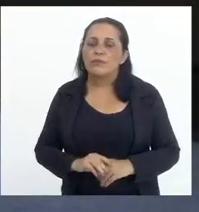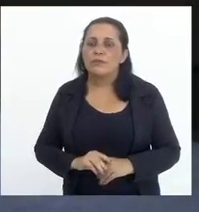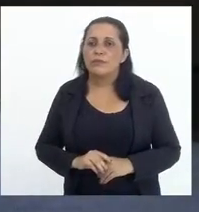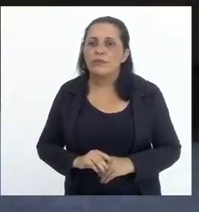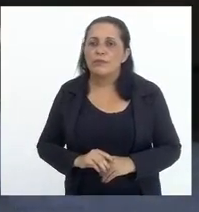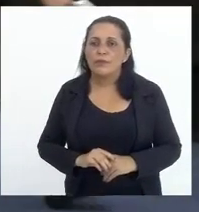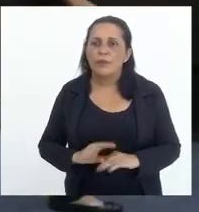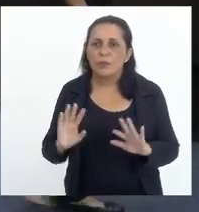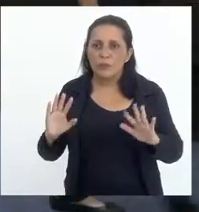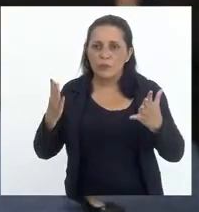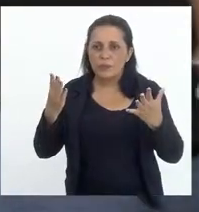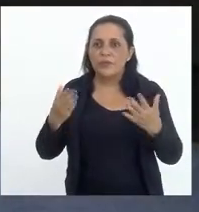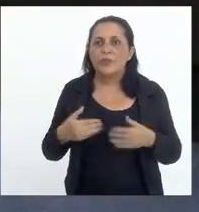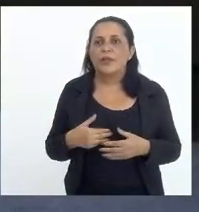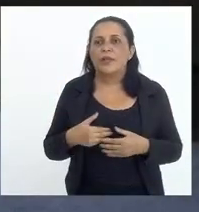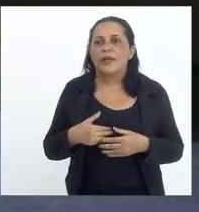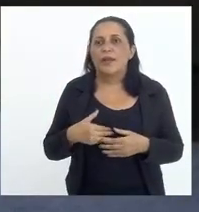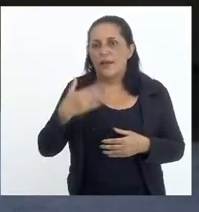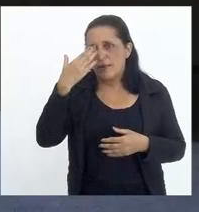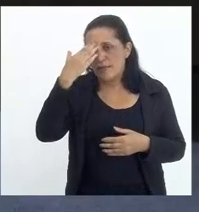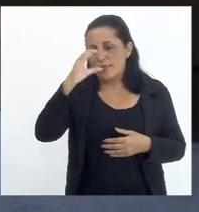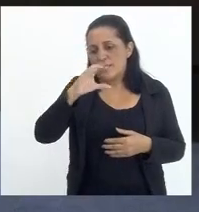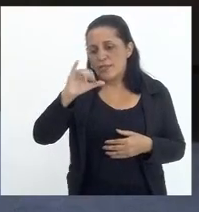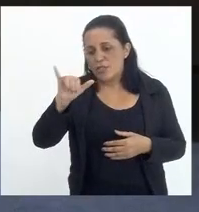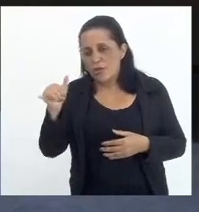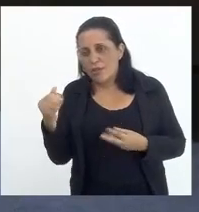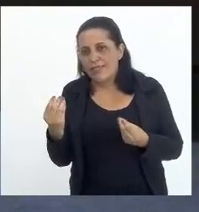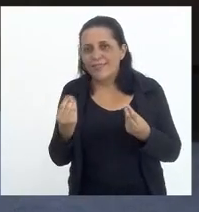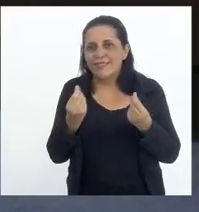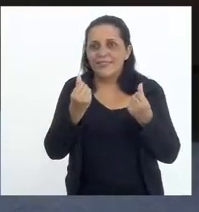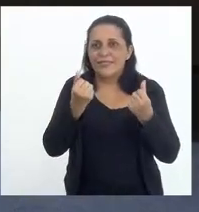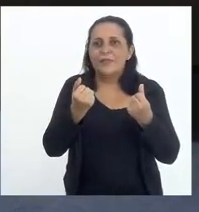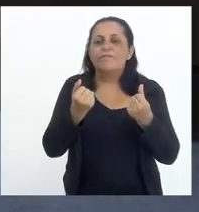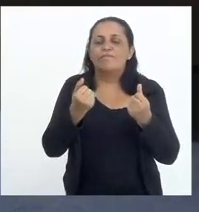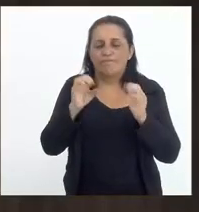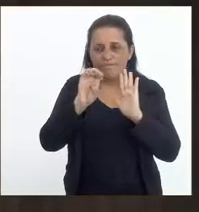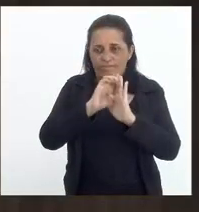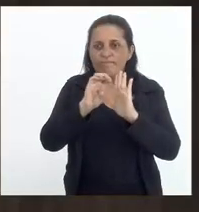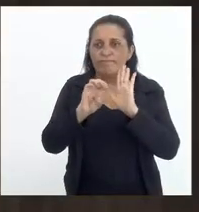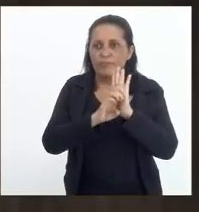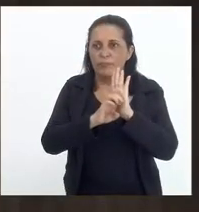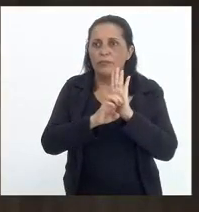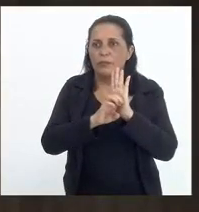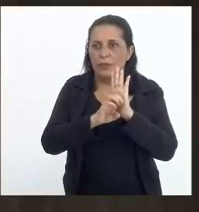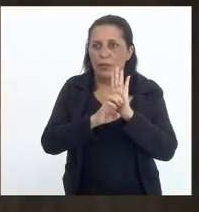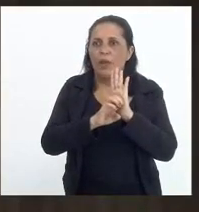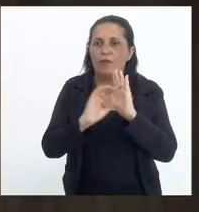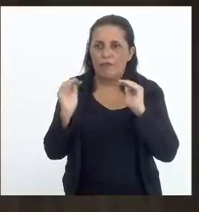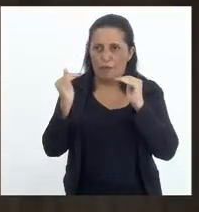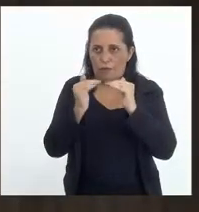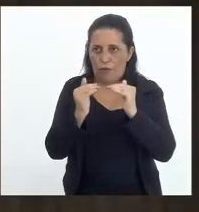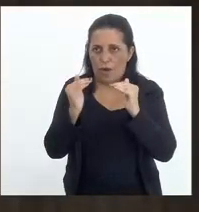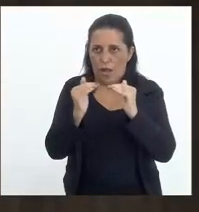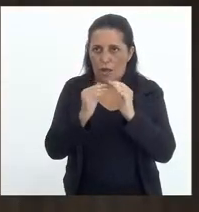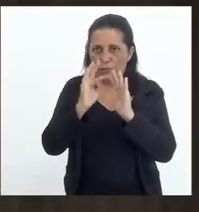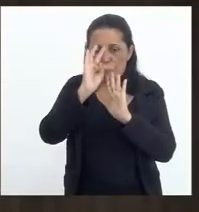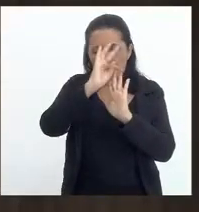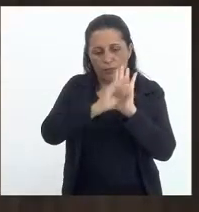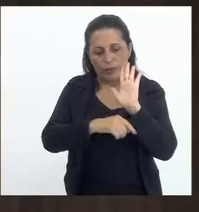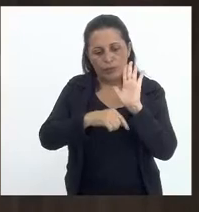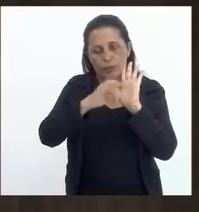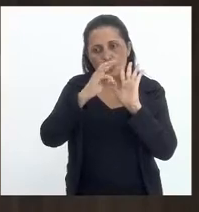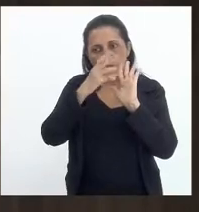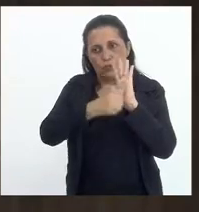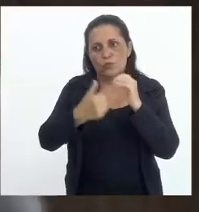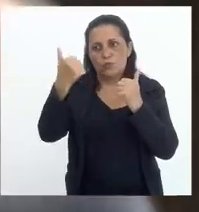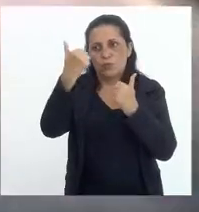Também saudando o autor, agradecendo a CCJ pela sensibilidade com as nossas emendas. O parecer, portanto, é favorável nos termos do